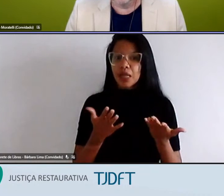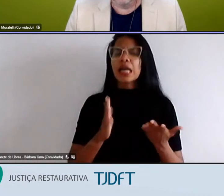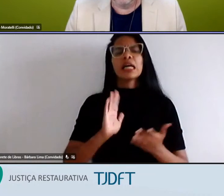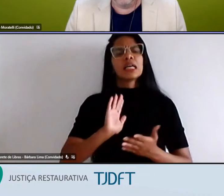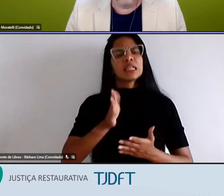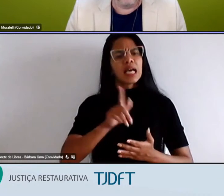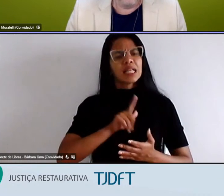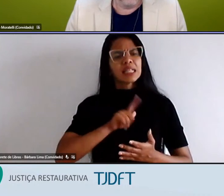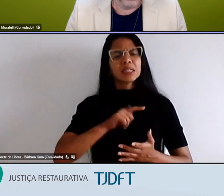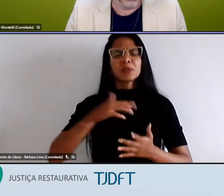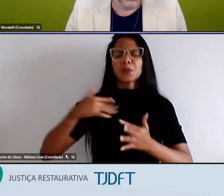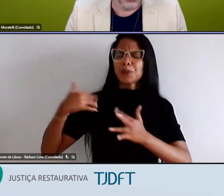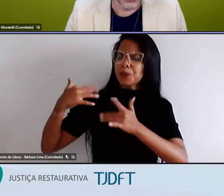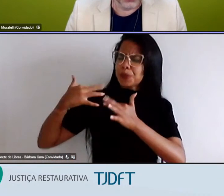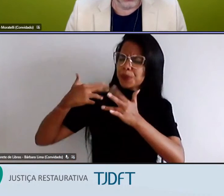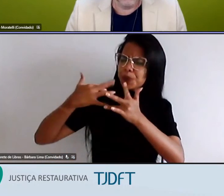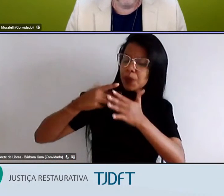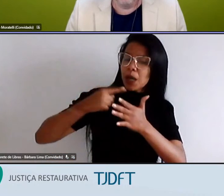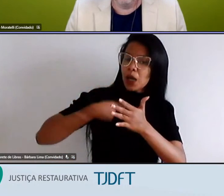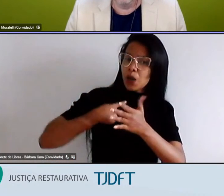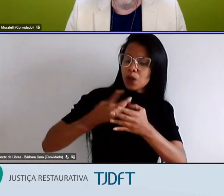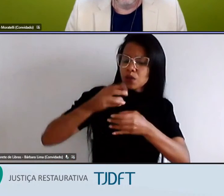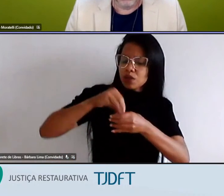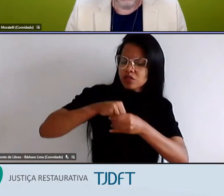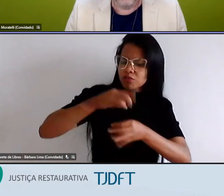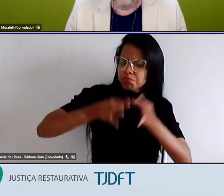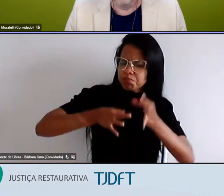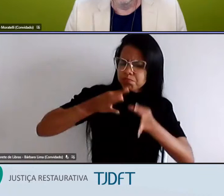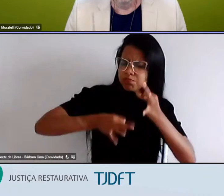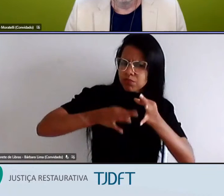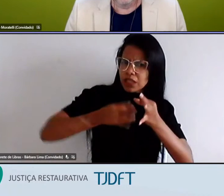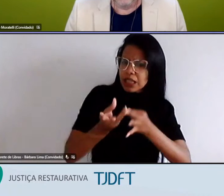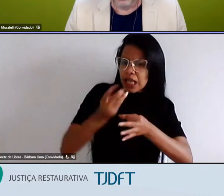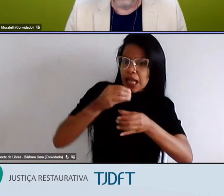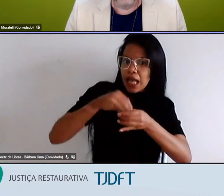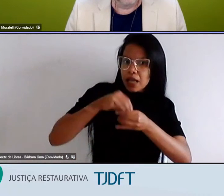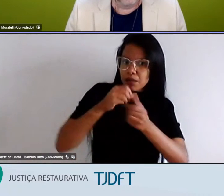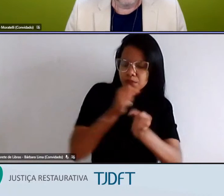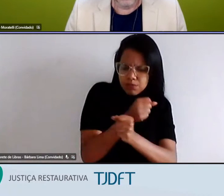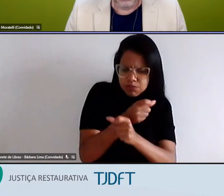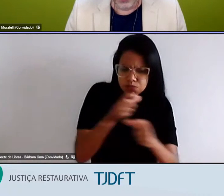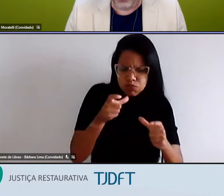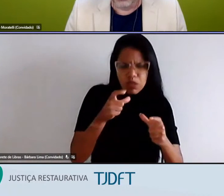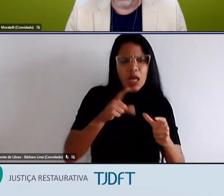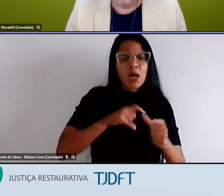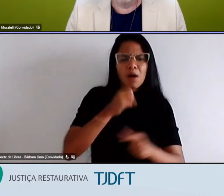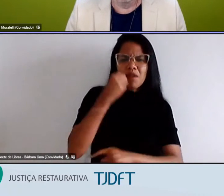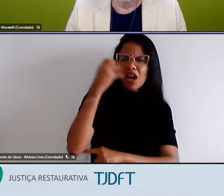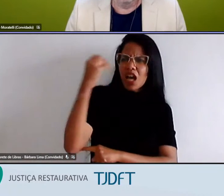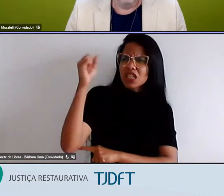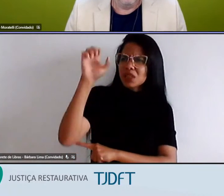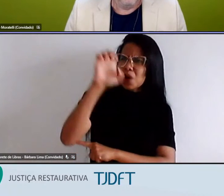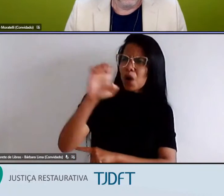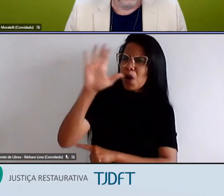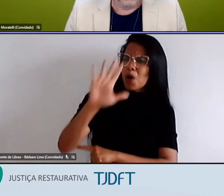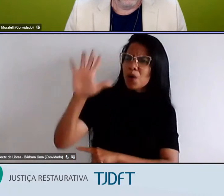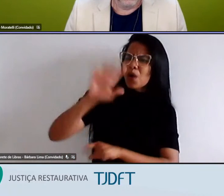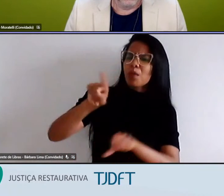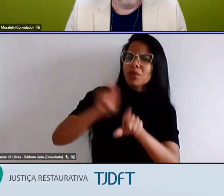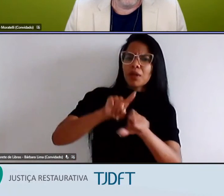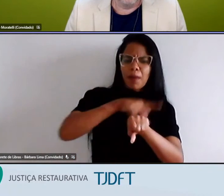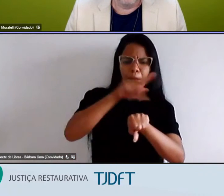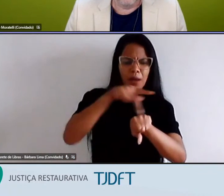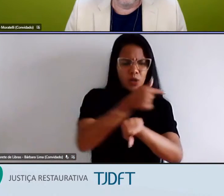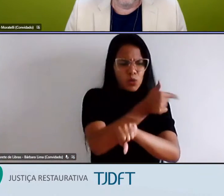estou mais envolvido com o desenvolvimento da justiça restaurativa a um nível mais amplo, viajando por toda a Europa, por vários países do mundo, ajudando